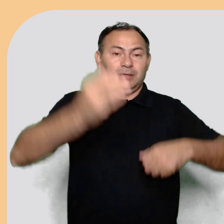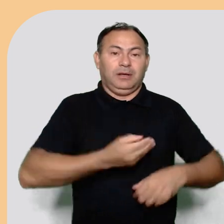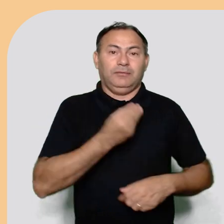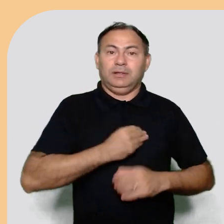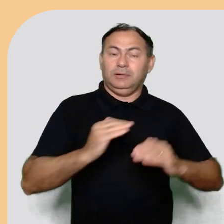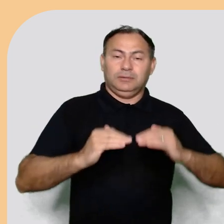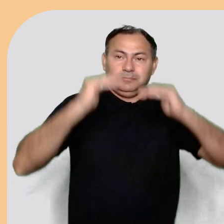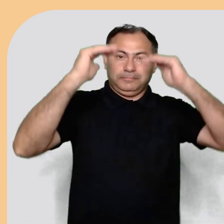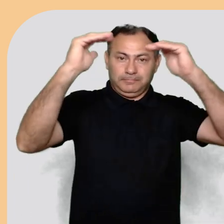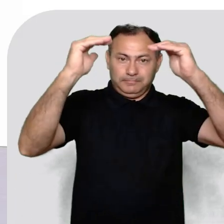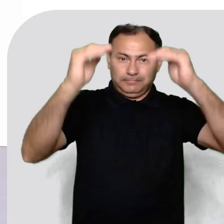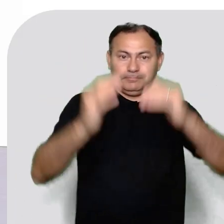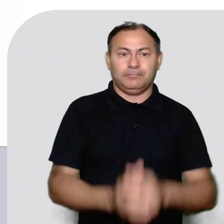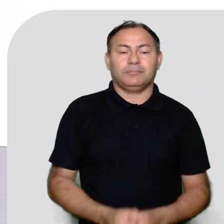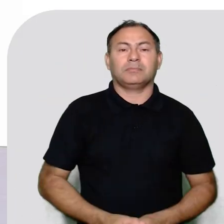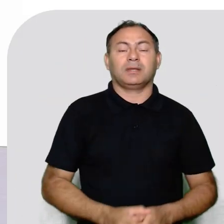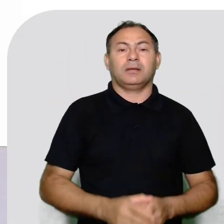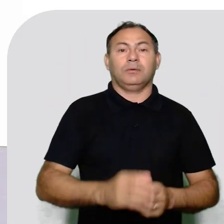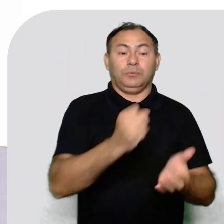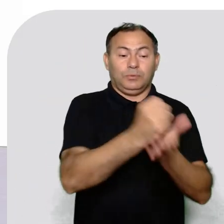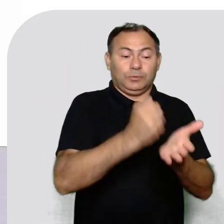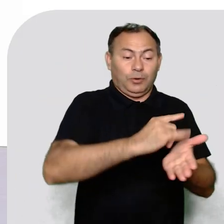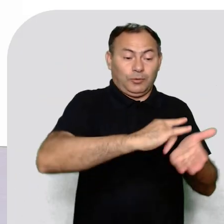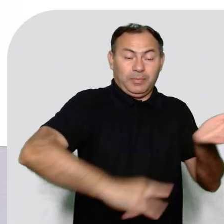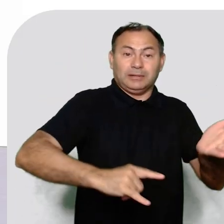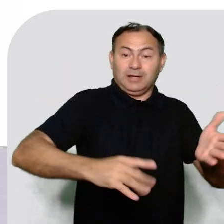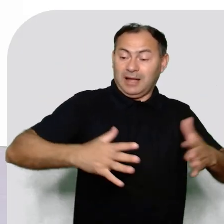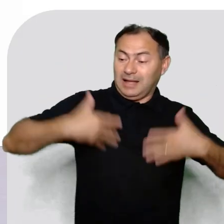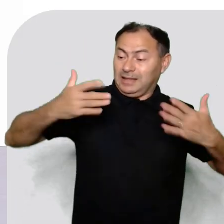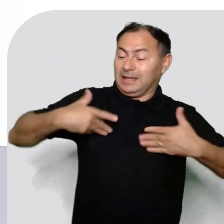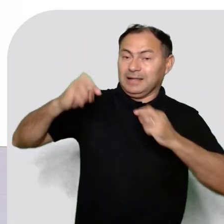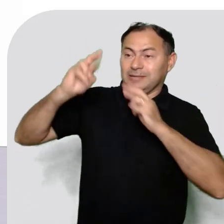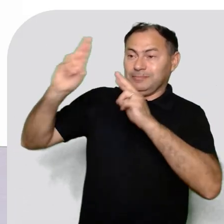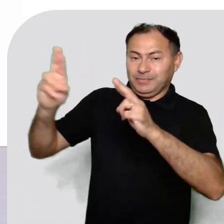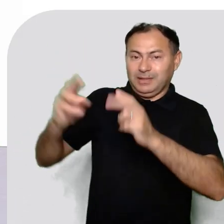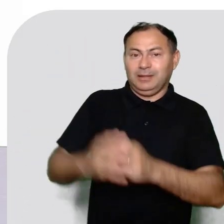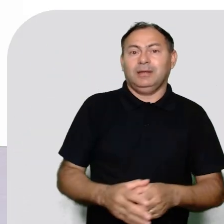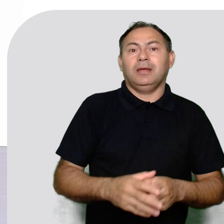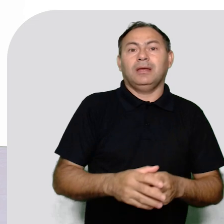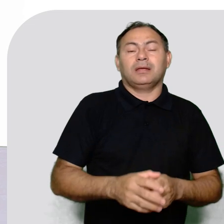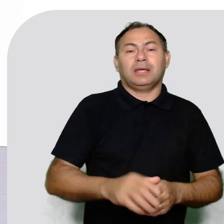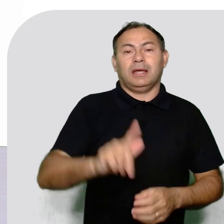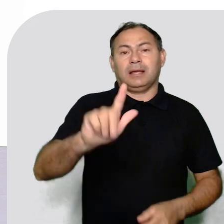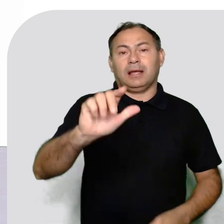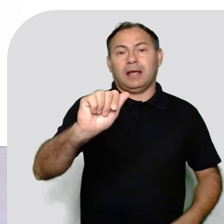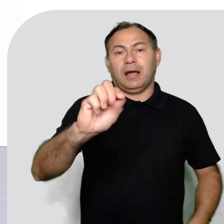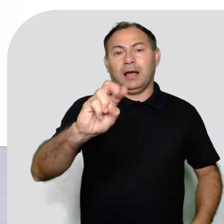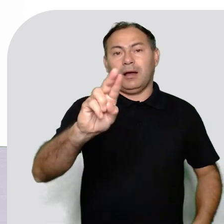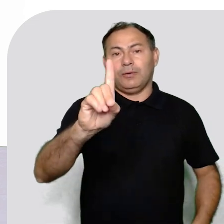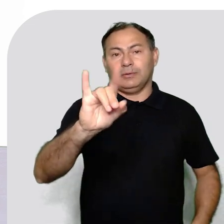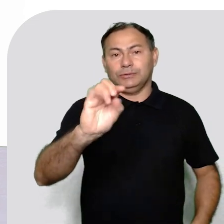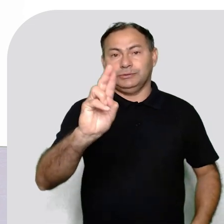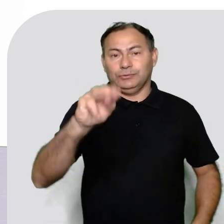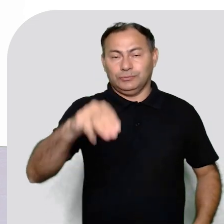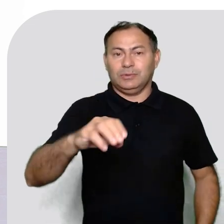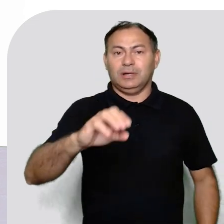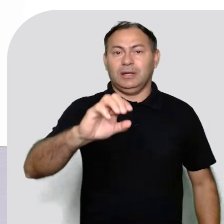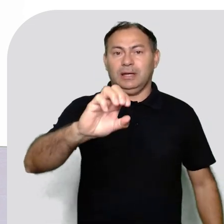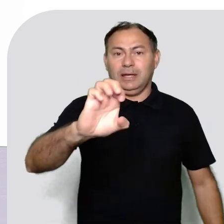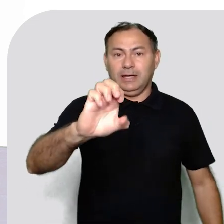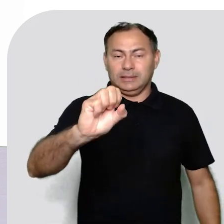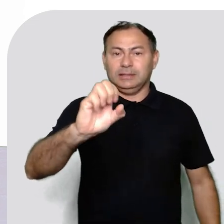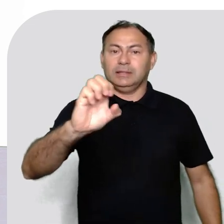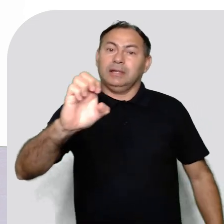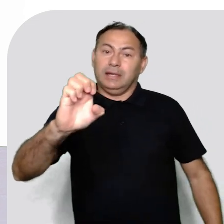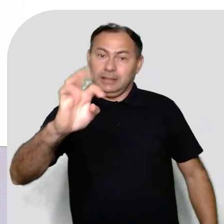vida superior. A Gaudium et Spes, ela diz muito em cada um de seus